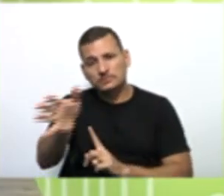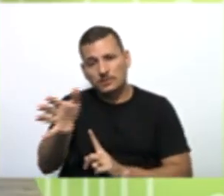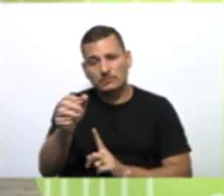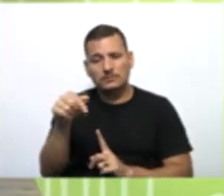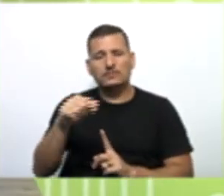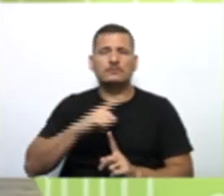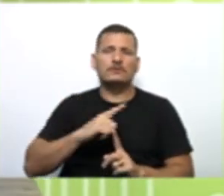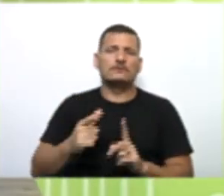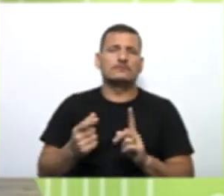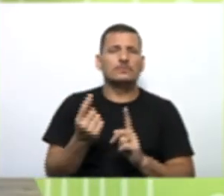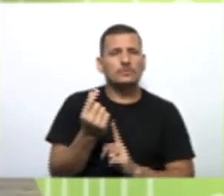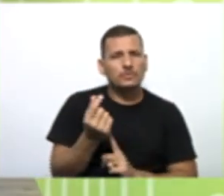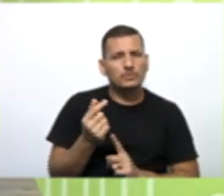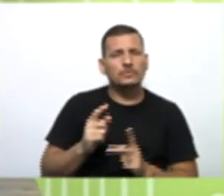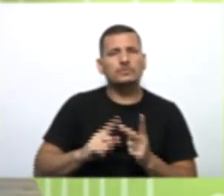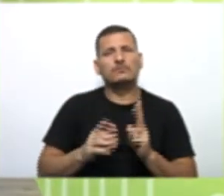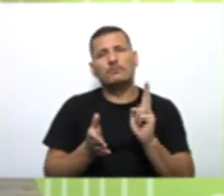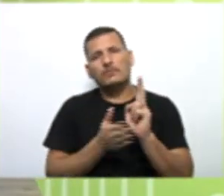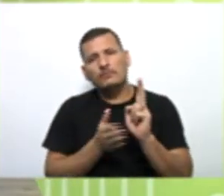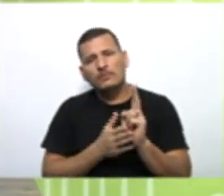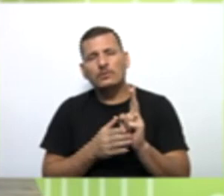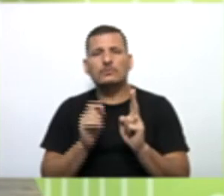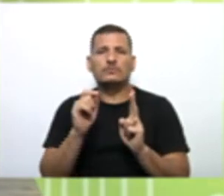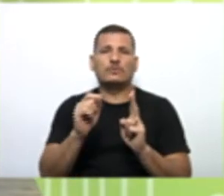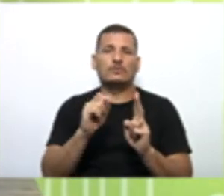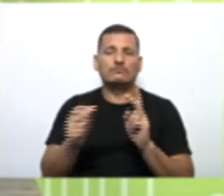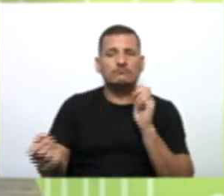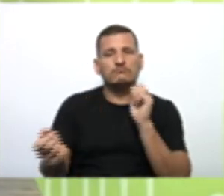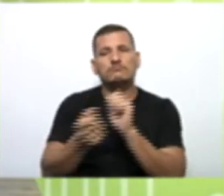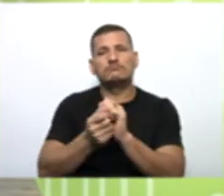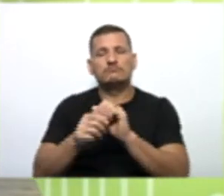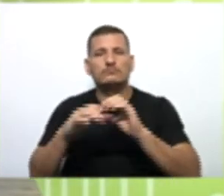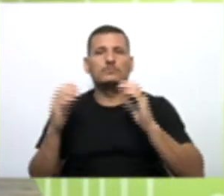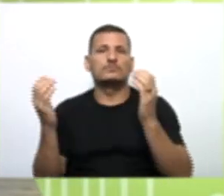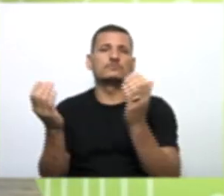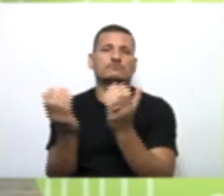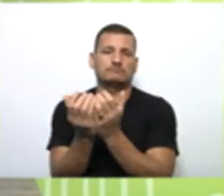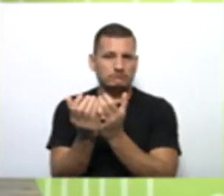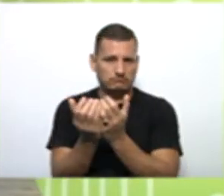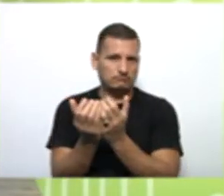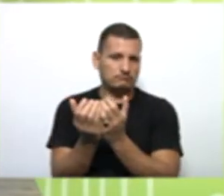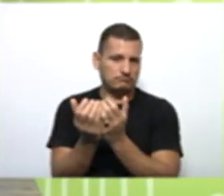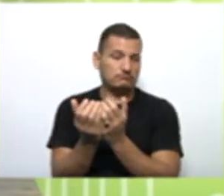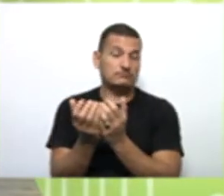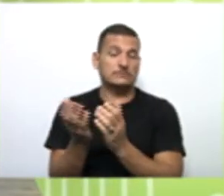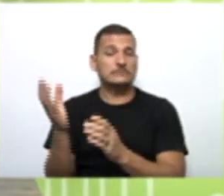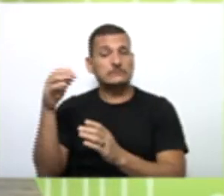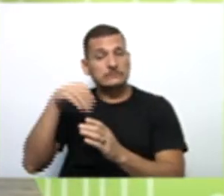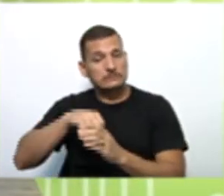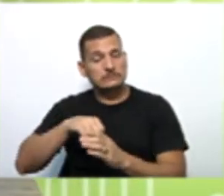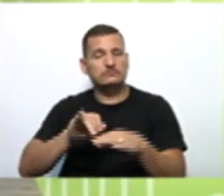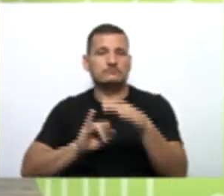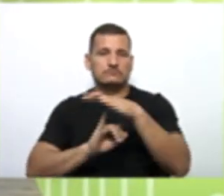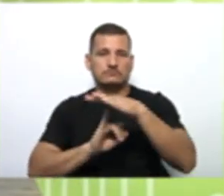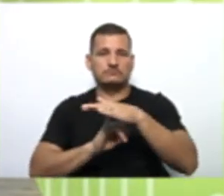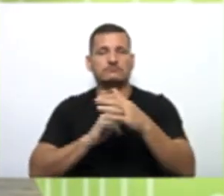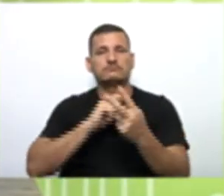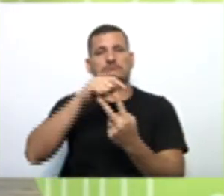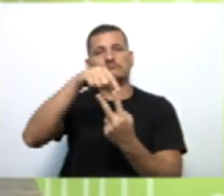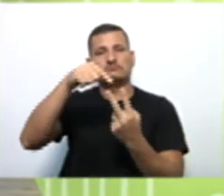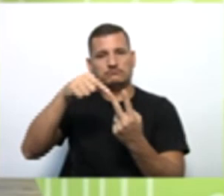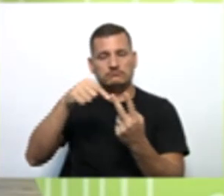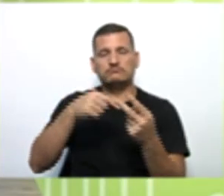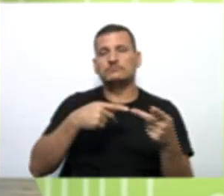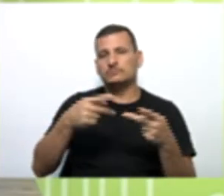uma proposta para a gente fazer um trabalho junto à comunidade, junto ao nosso entorno. Então, dentro da instituição, geralmente tem esses dois projetos,